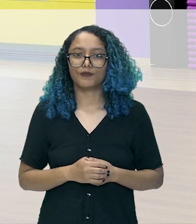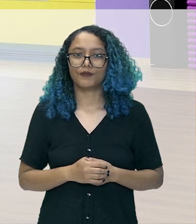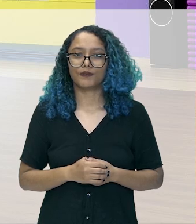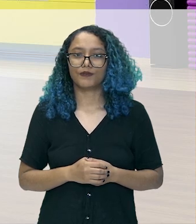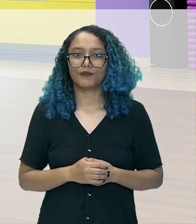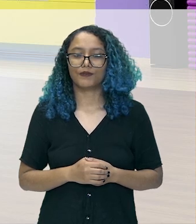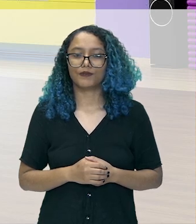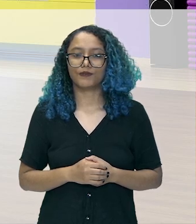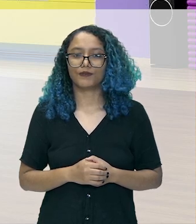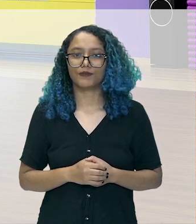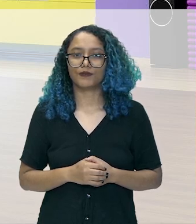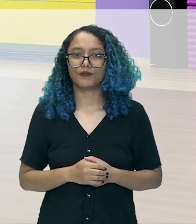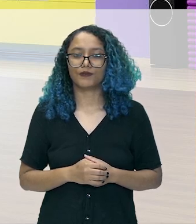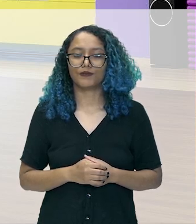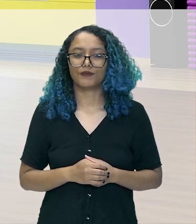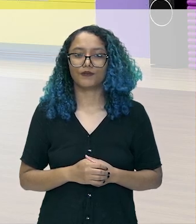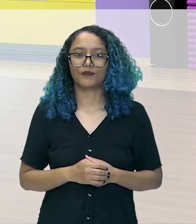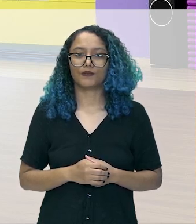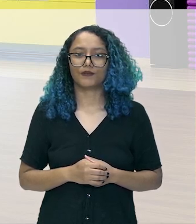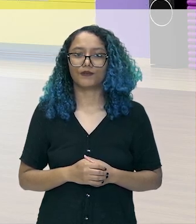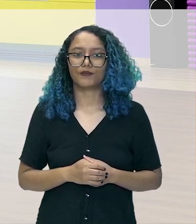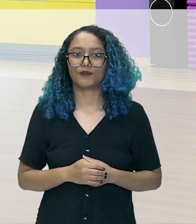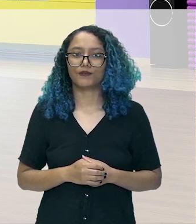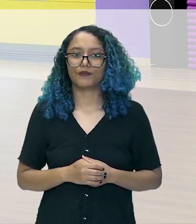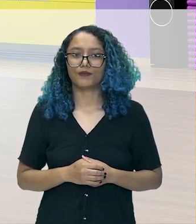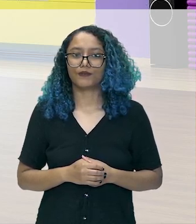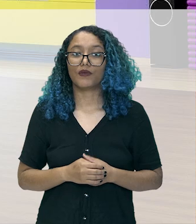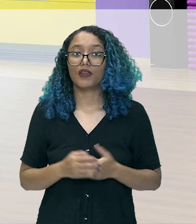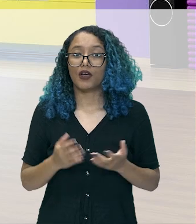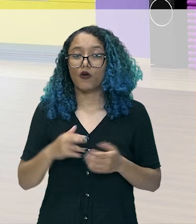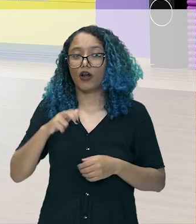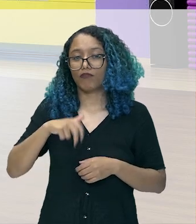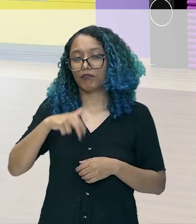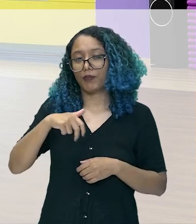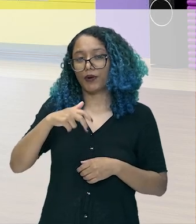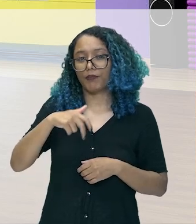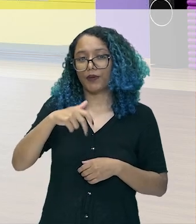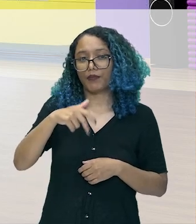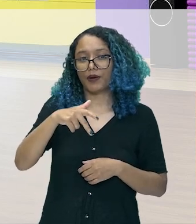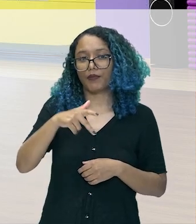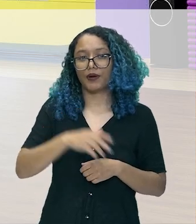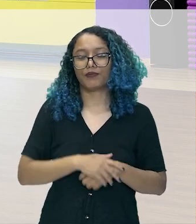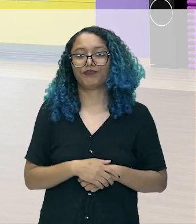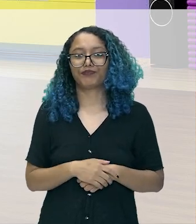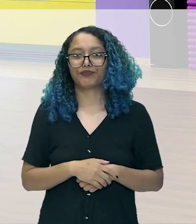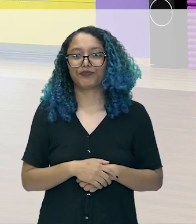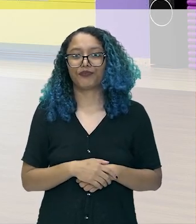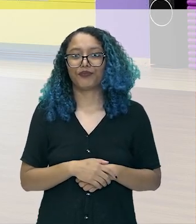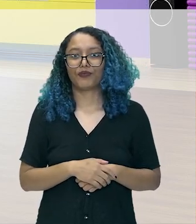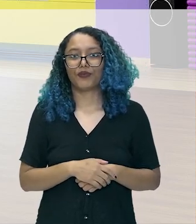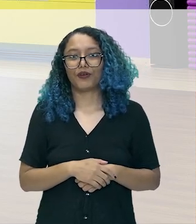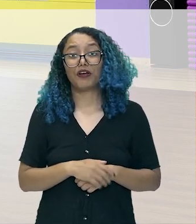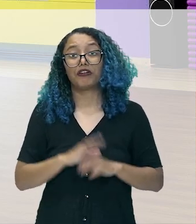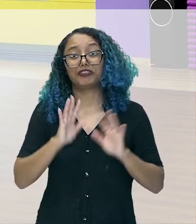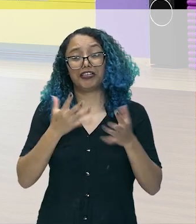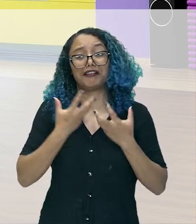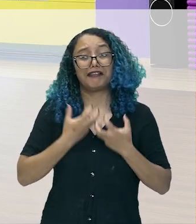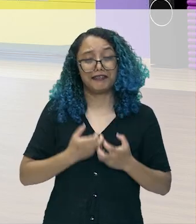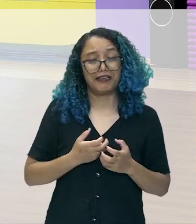8. Parou. Respira, vai para um lado e para o outro de novo. E já aproveita para jogar o pé lá